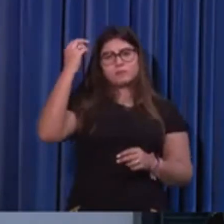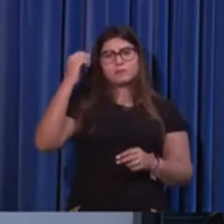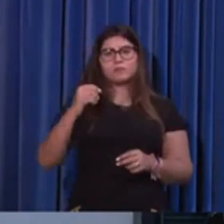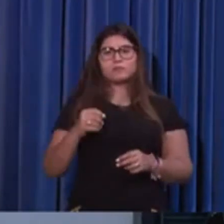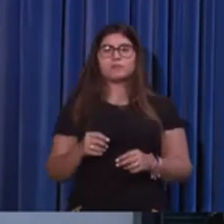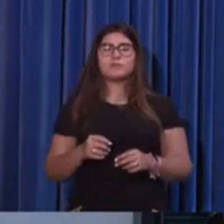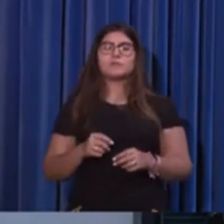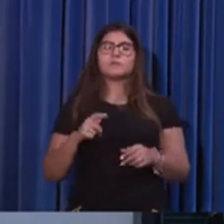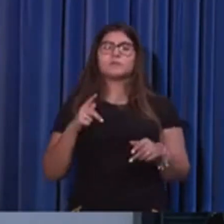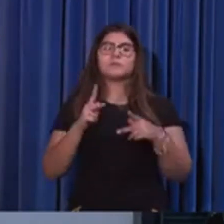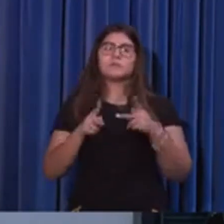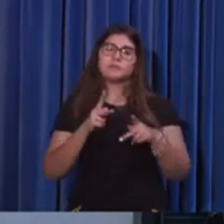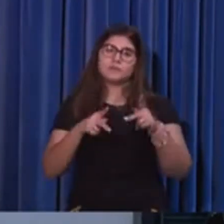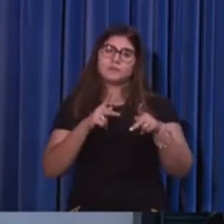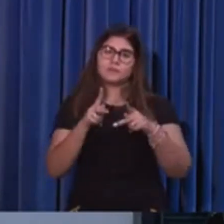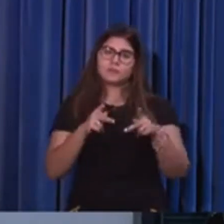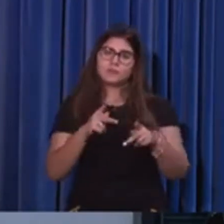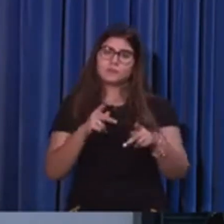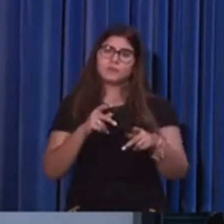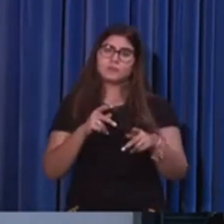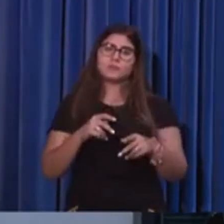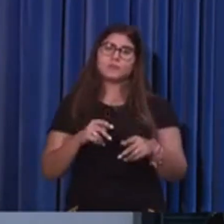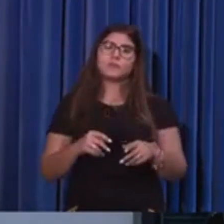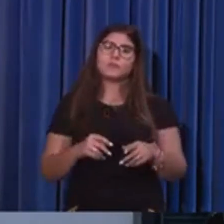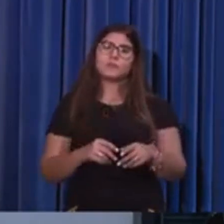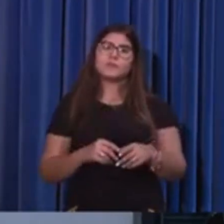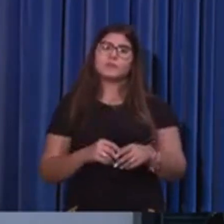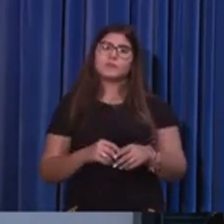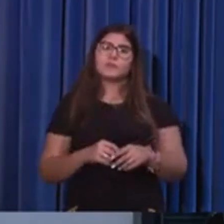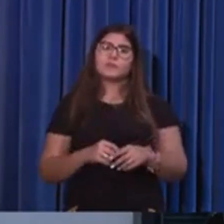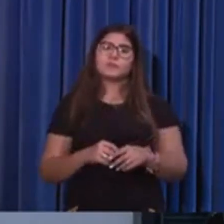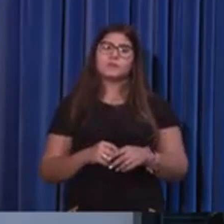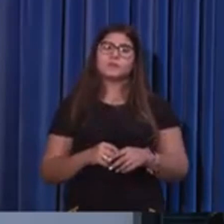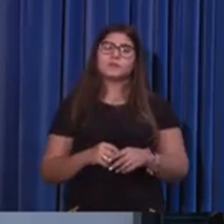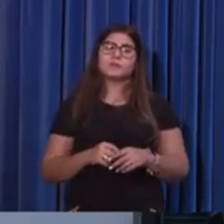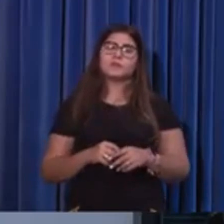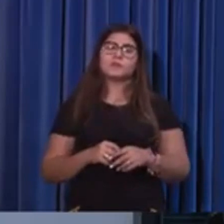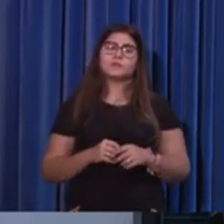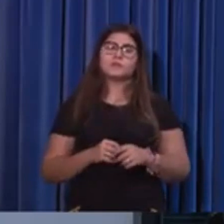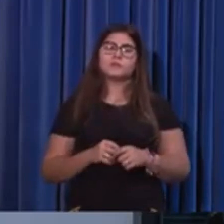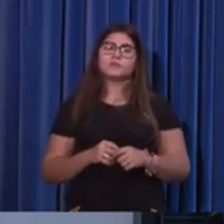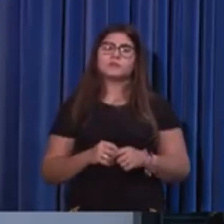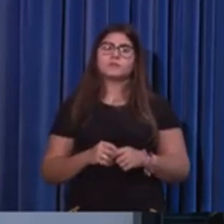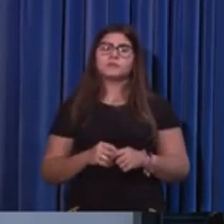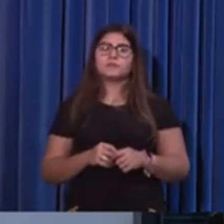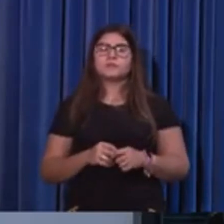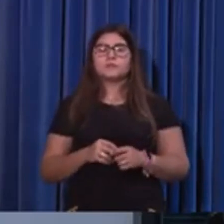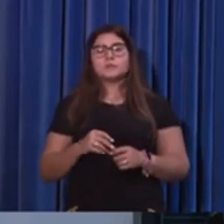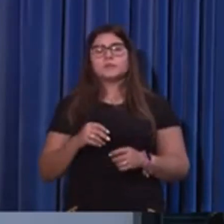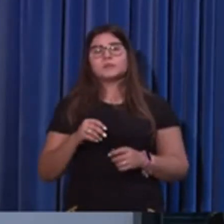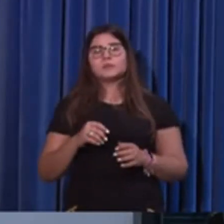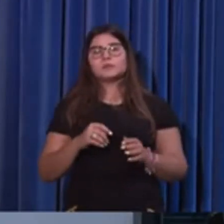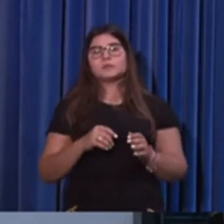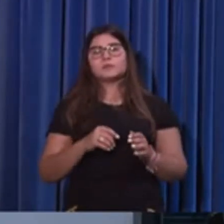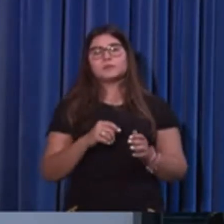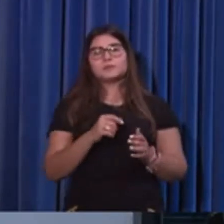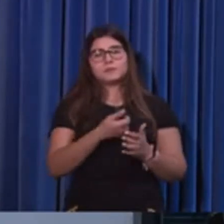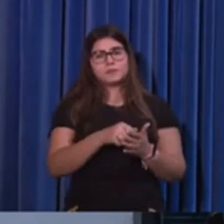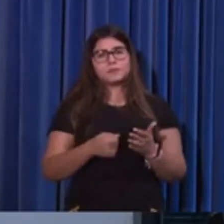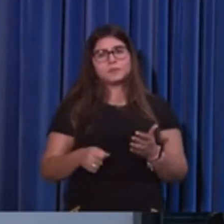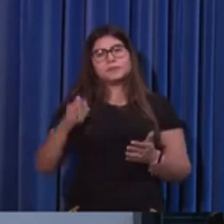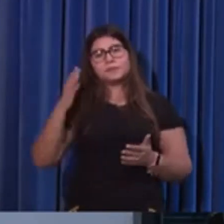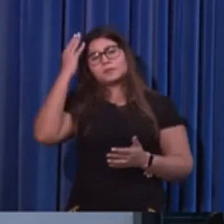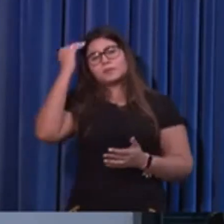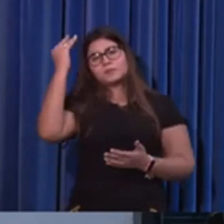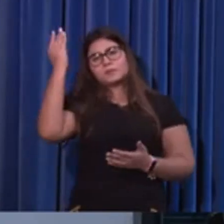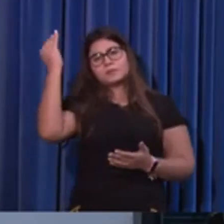pessoas, com os eventos, com as situações. Essa é uma definição de Carl Henry, está no Dicionário de Ética